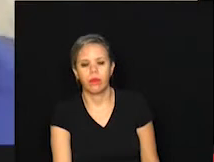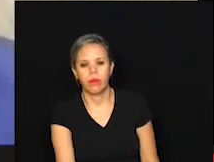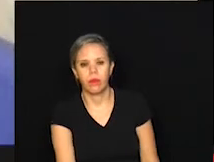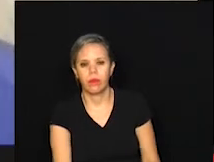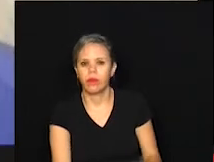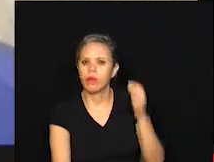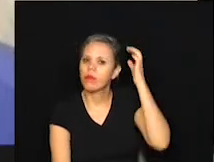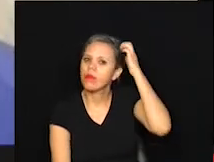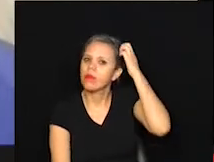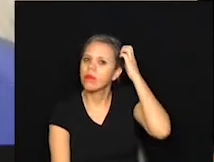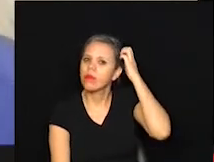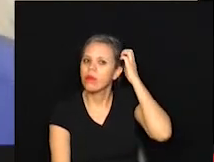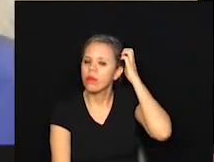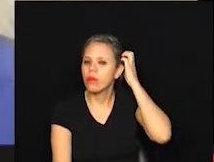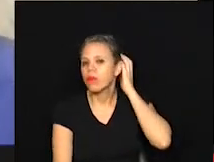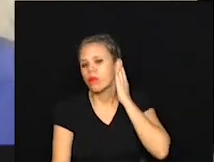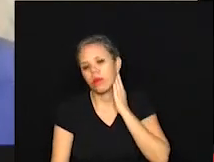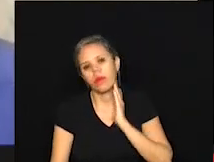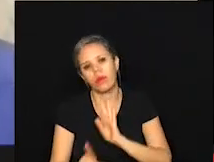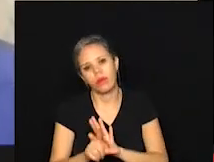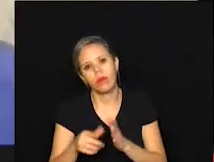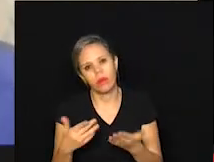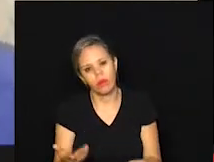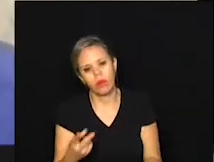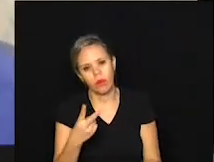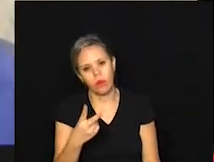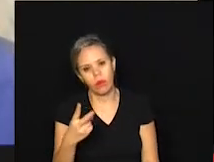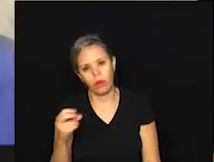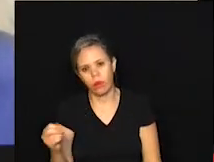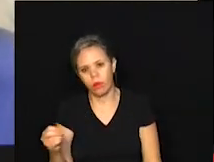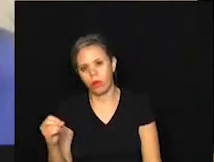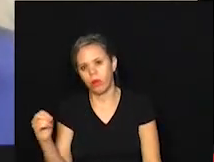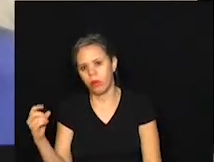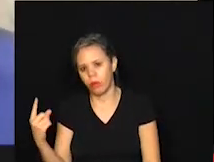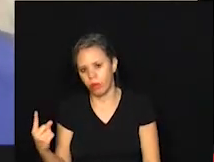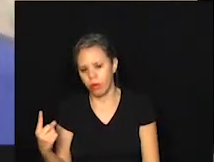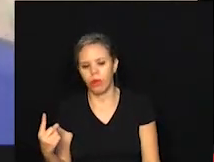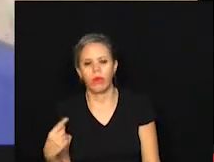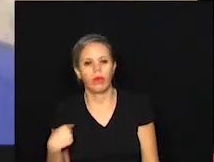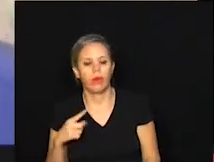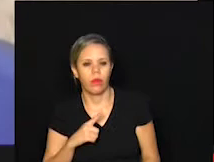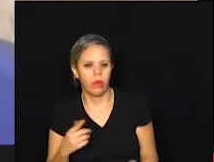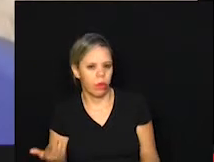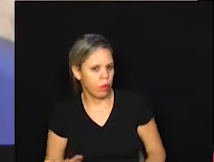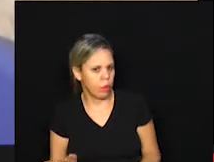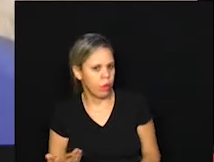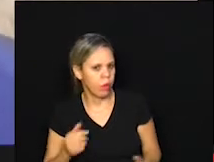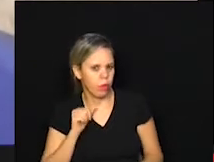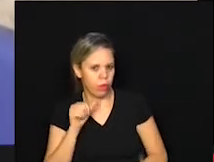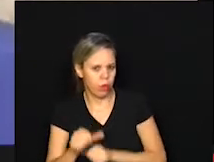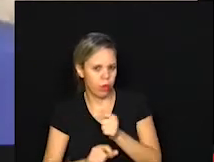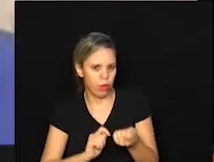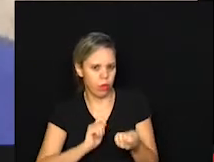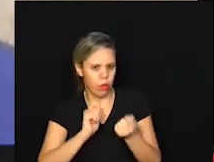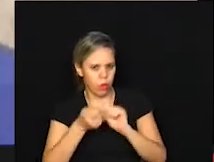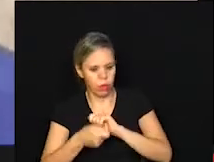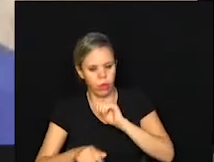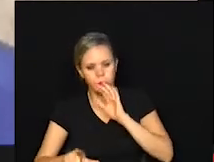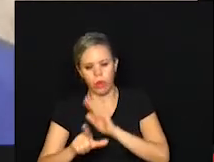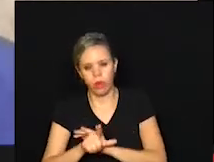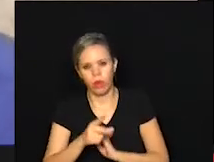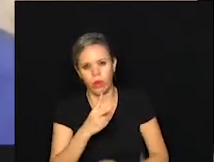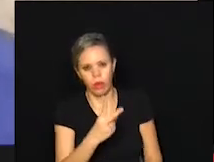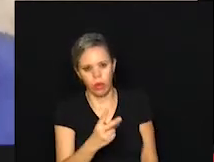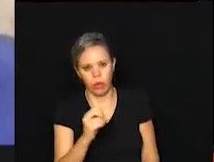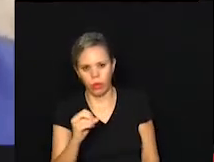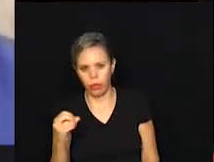isso. Eu entendo que a lei é essa de 2001. O que nós temos agora é uma alteração na lei de 2001.